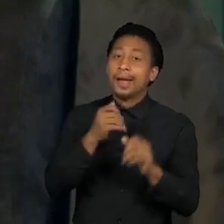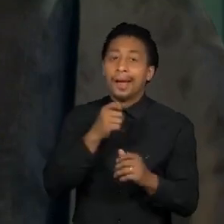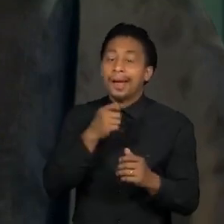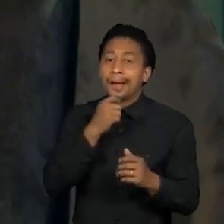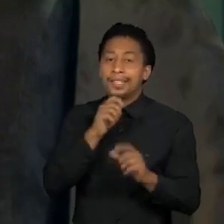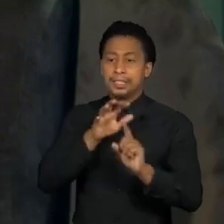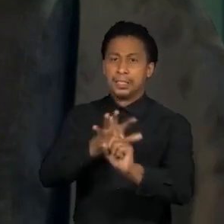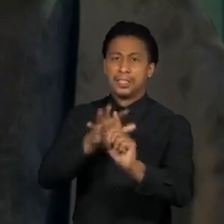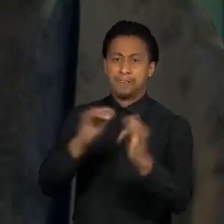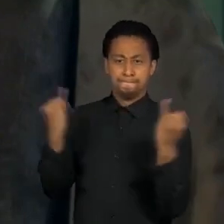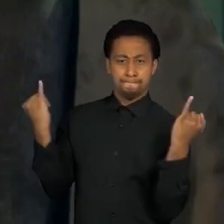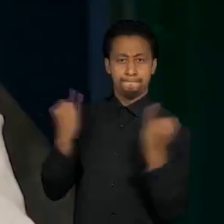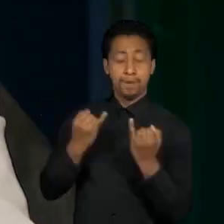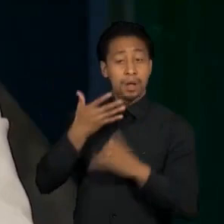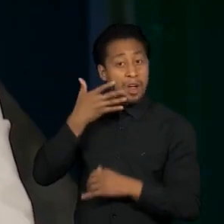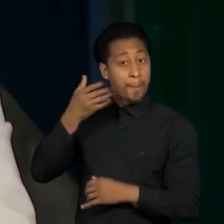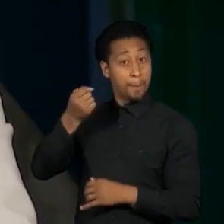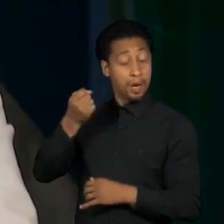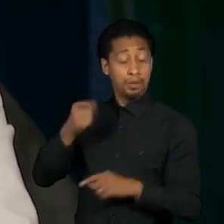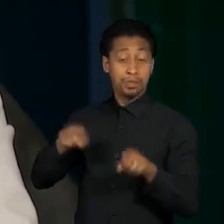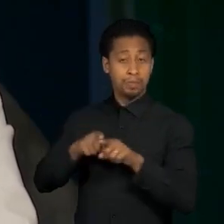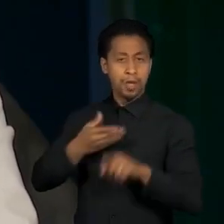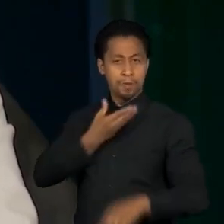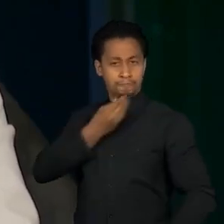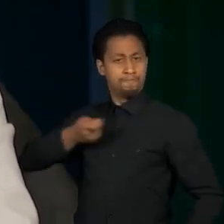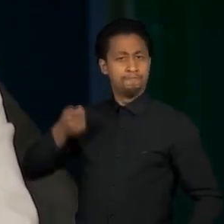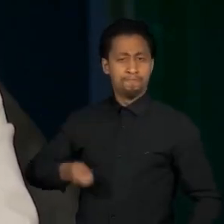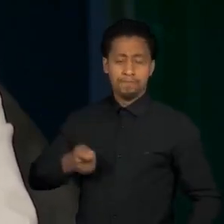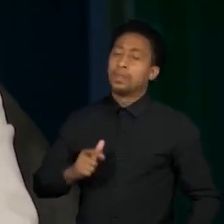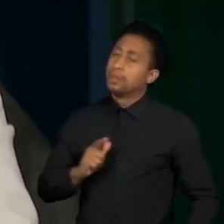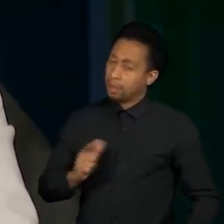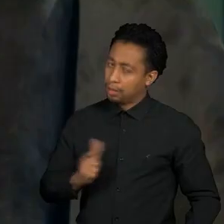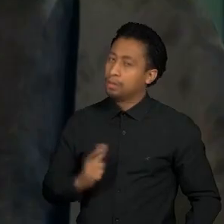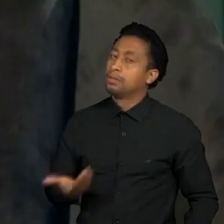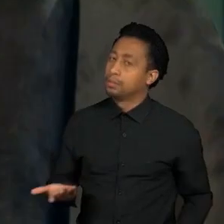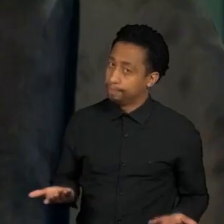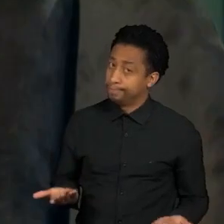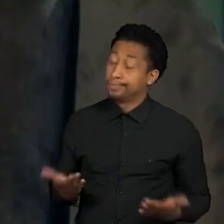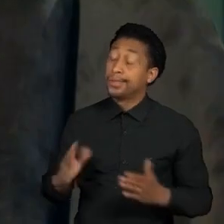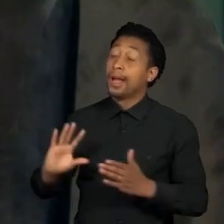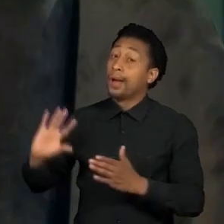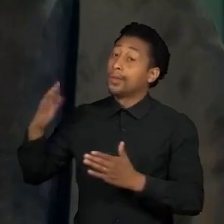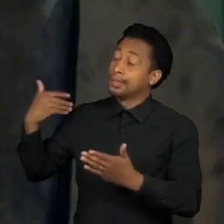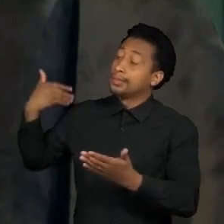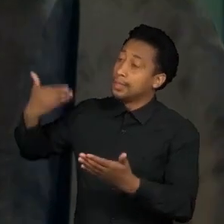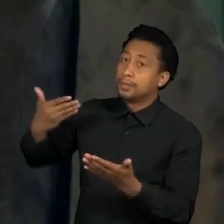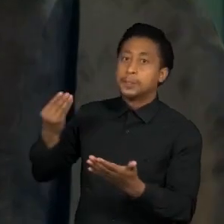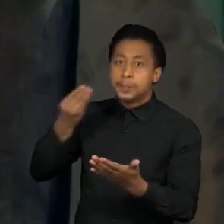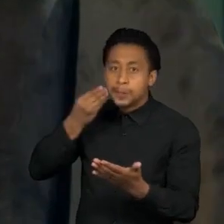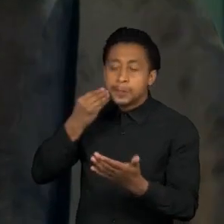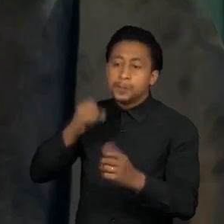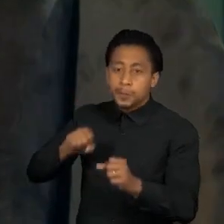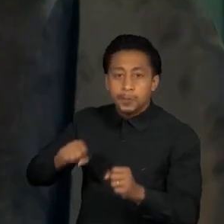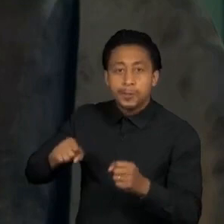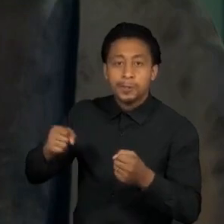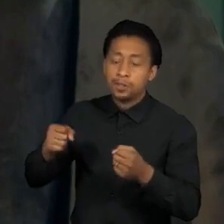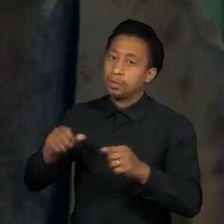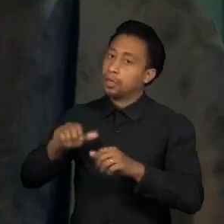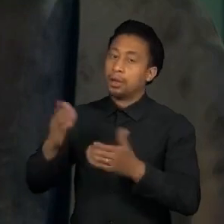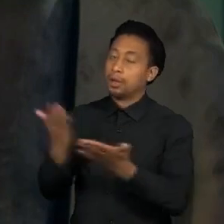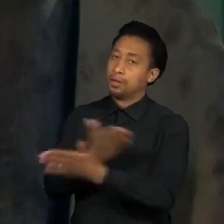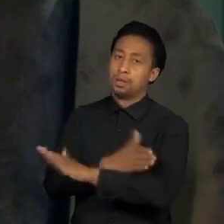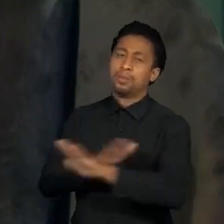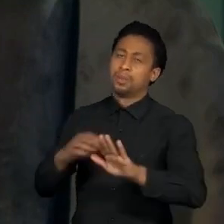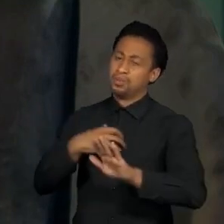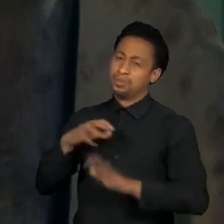branca e heterossexual muitos movimentos Como que você estudou estão acontecendo mas a gente está cortando ainda o Mato Alto desse racismo que tá